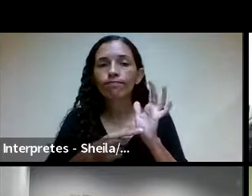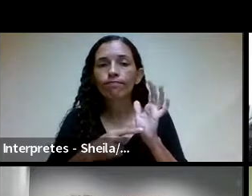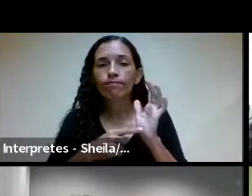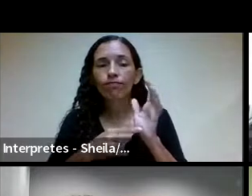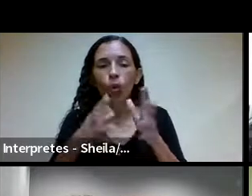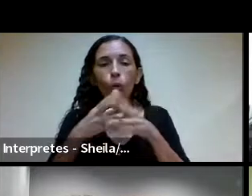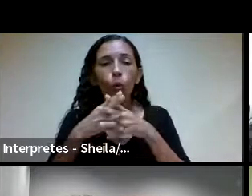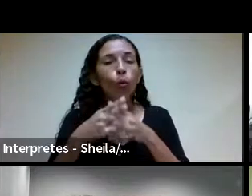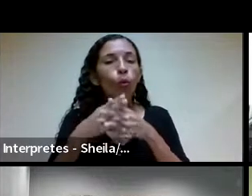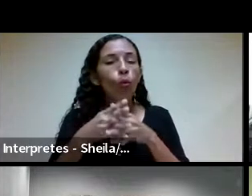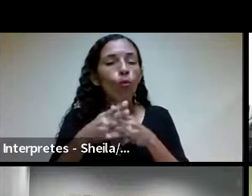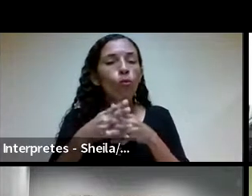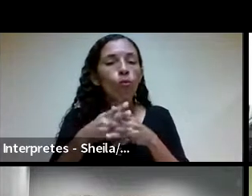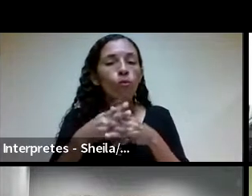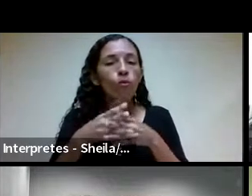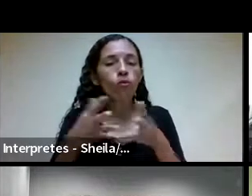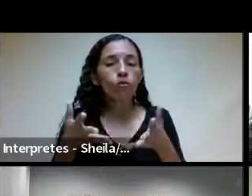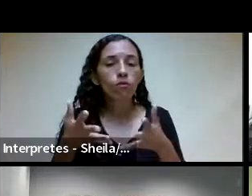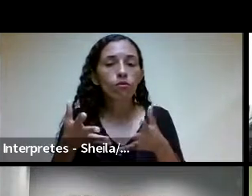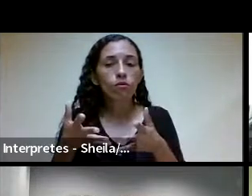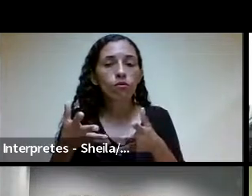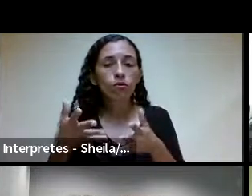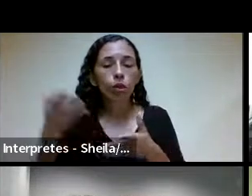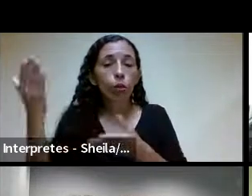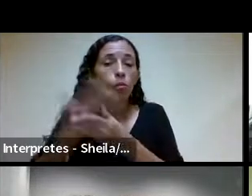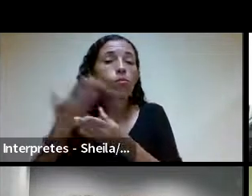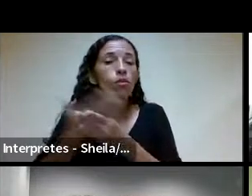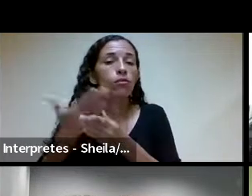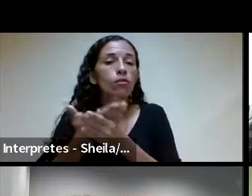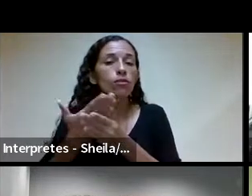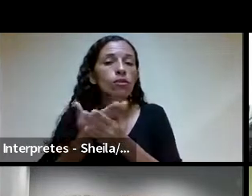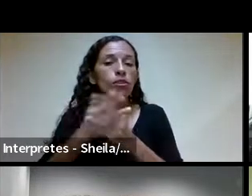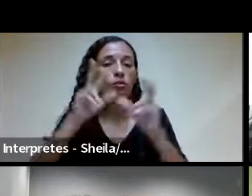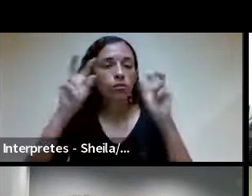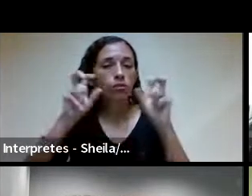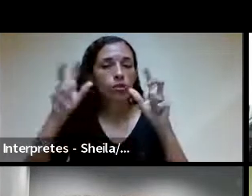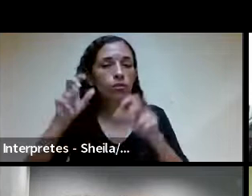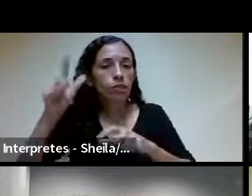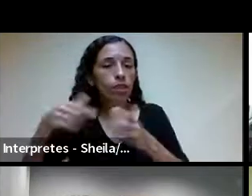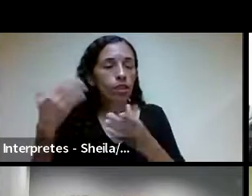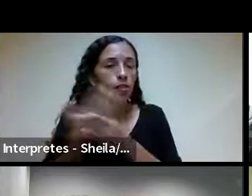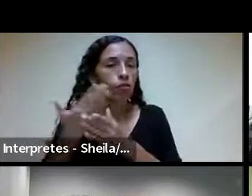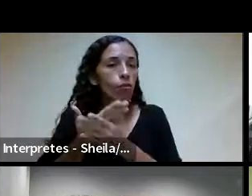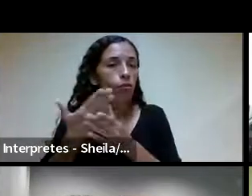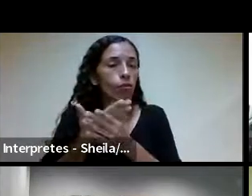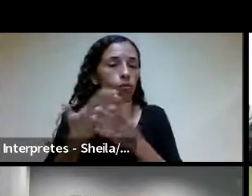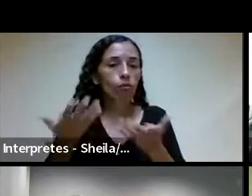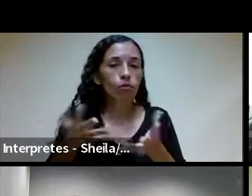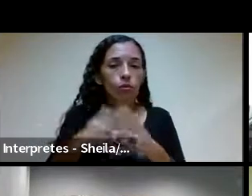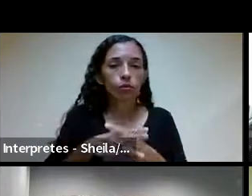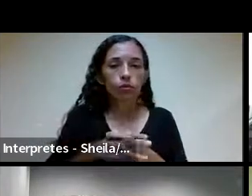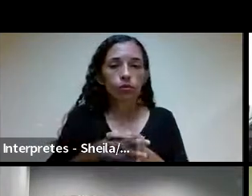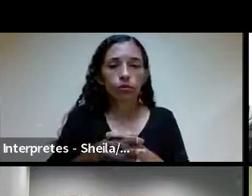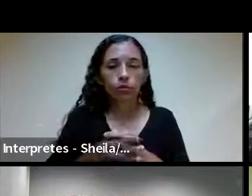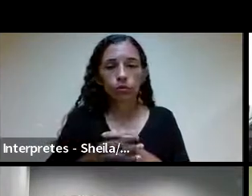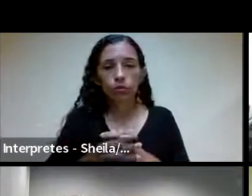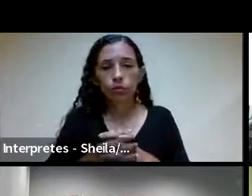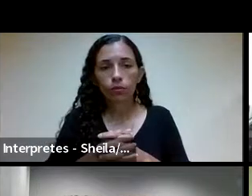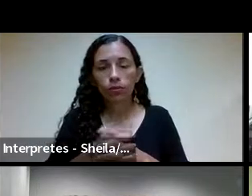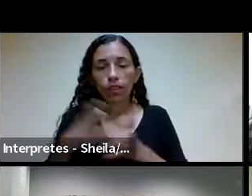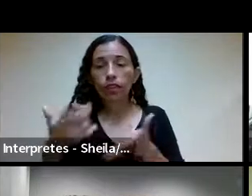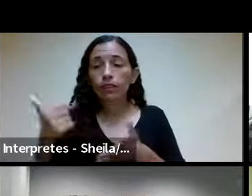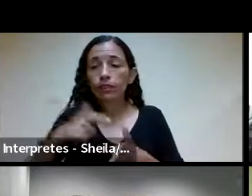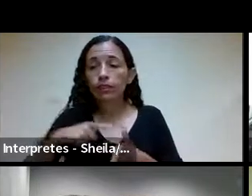Ademais, a promovida sustentou que a querela nulitatis, ora pautada e levada para julgamento da